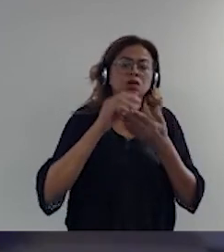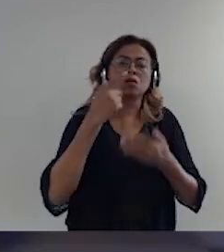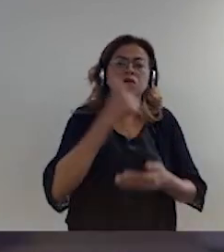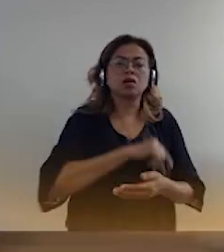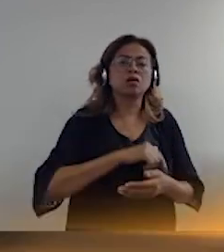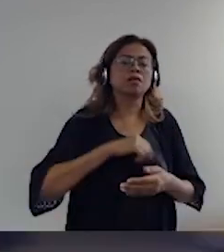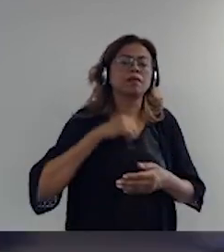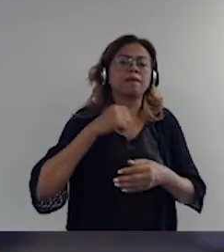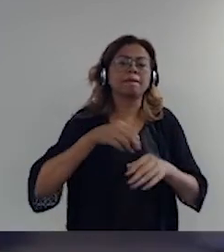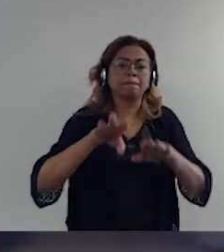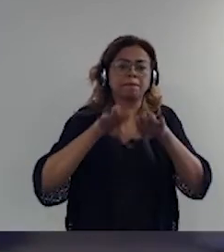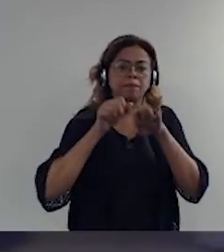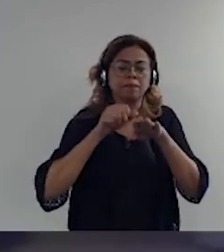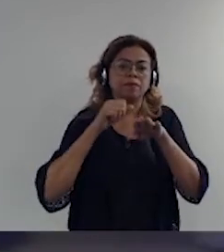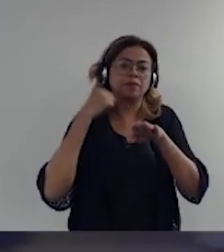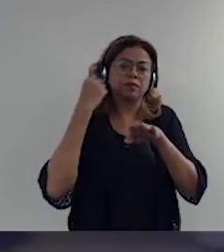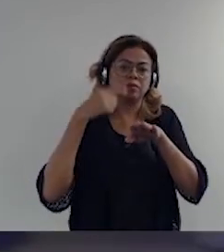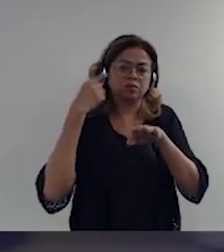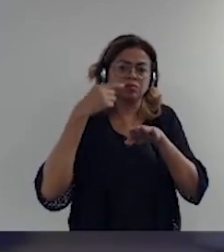de Janeiro,